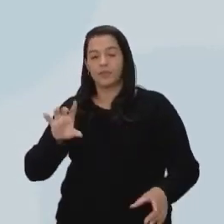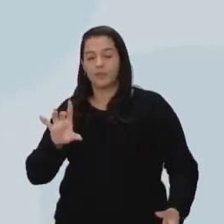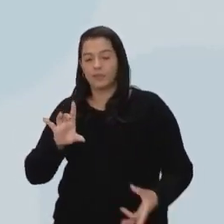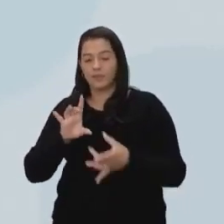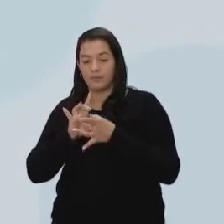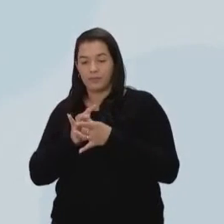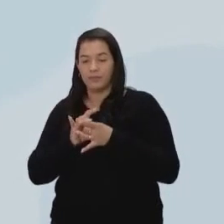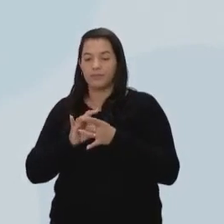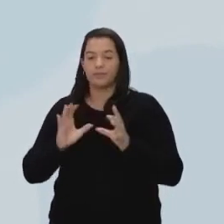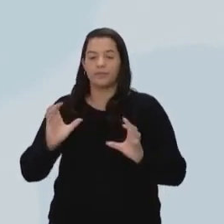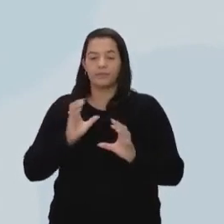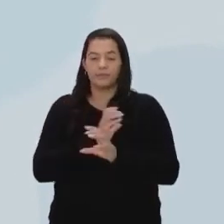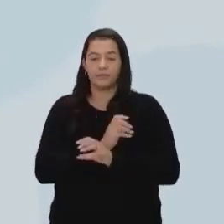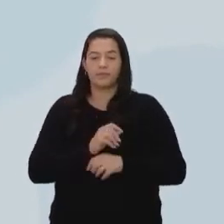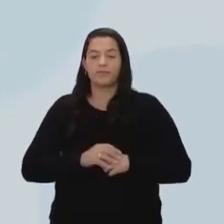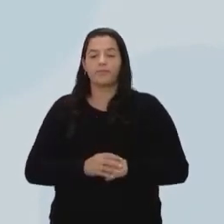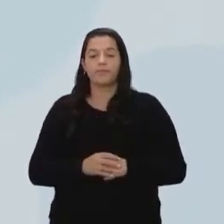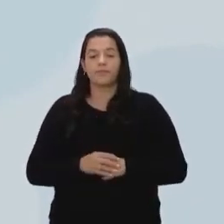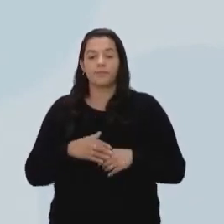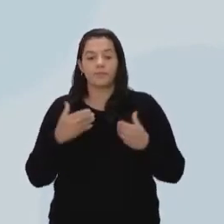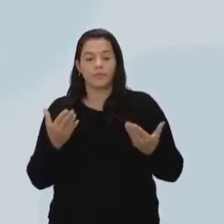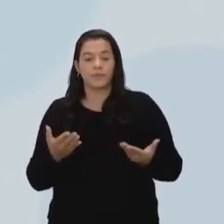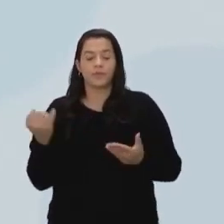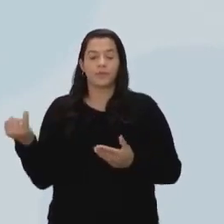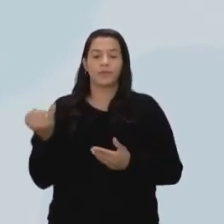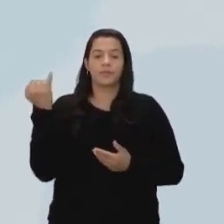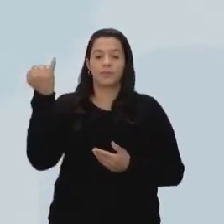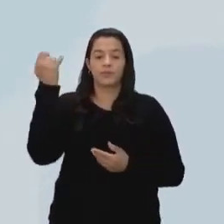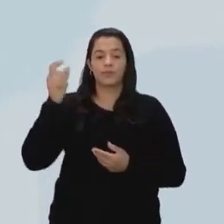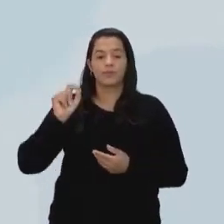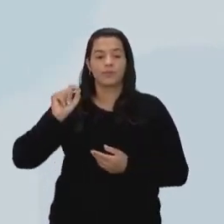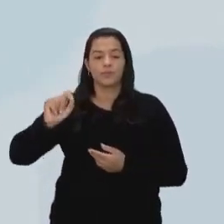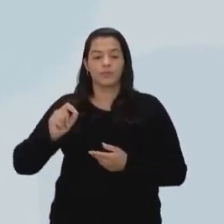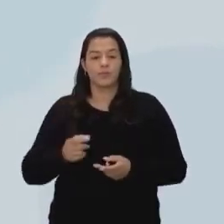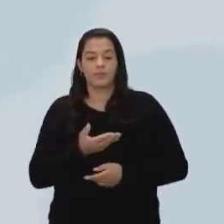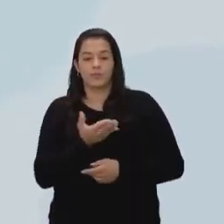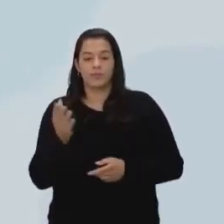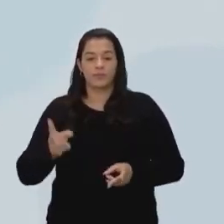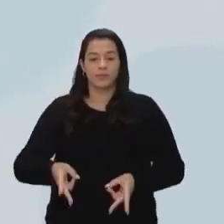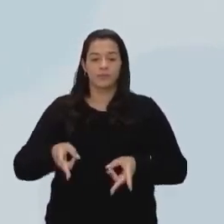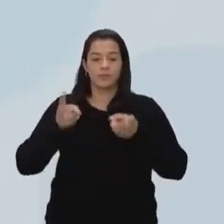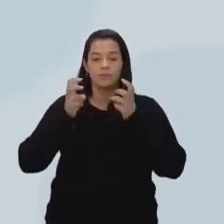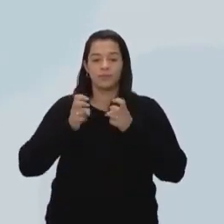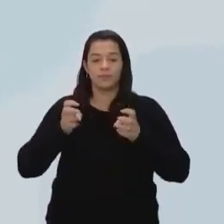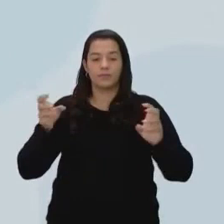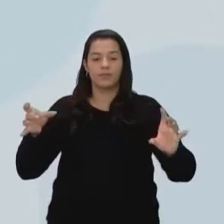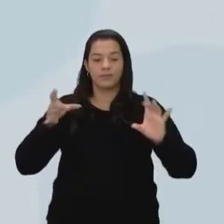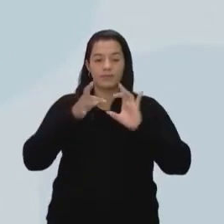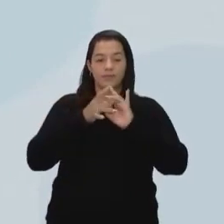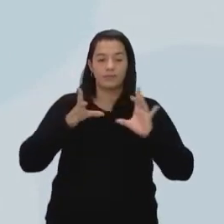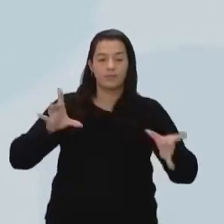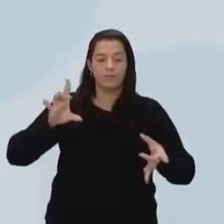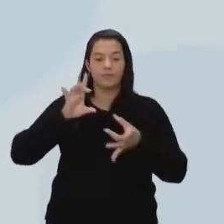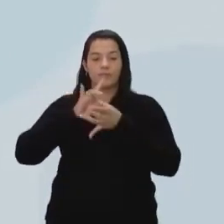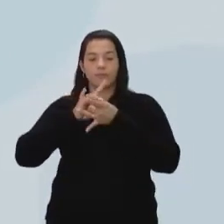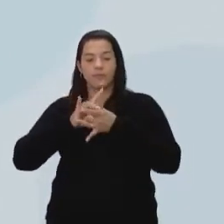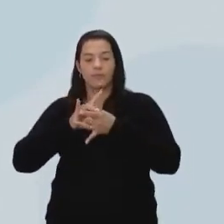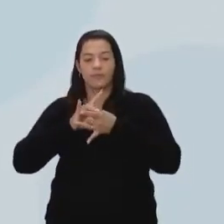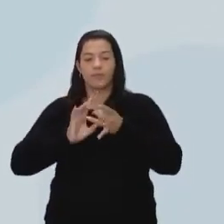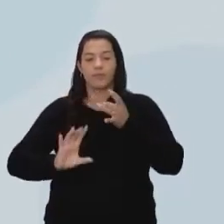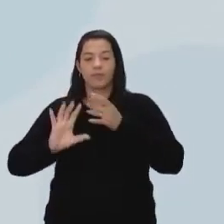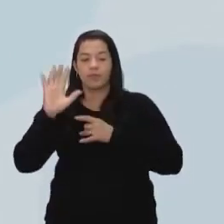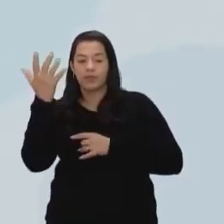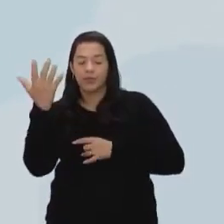ligado a esse complexo. Então, professor, o que é importante aqui? Perceber que essas ligações aqui não